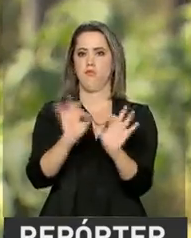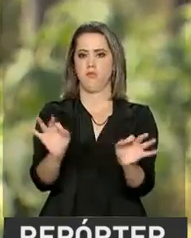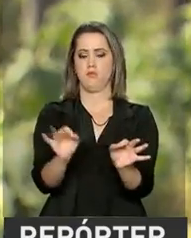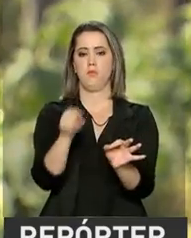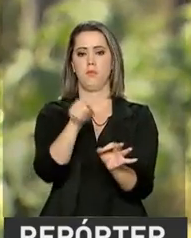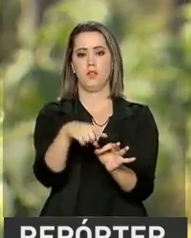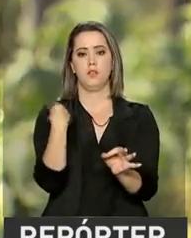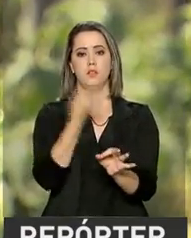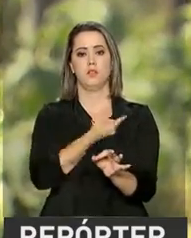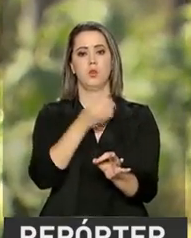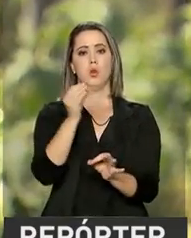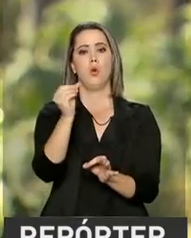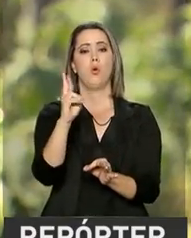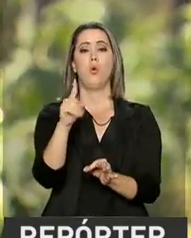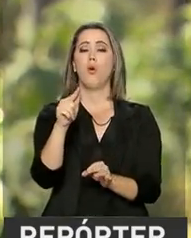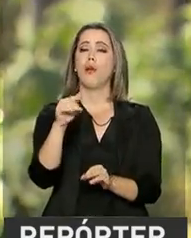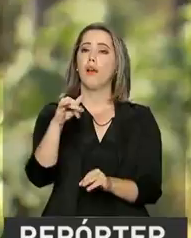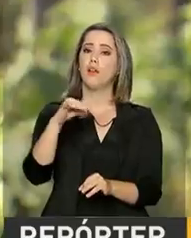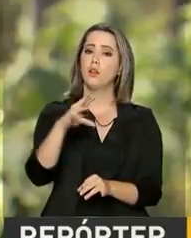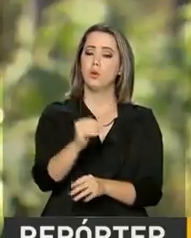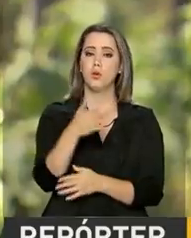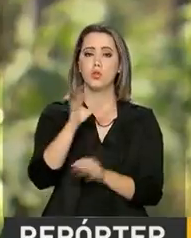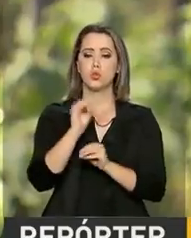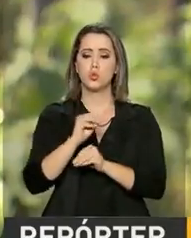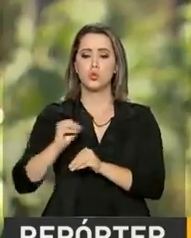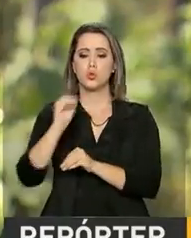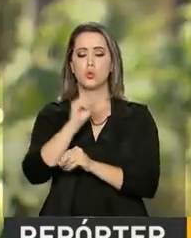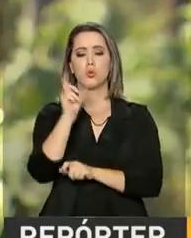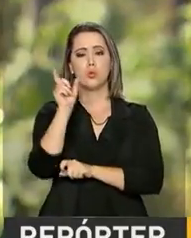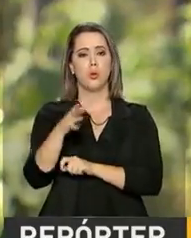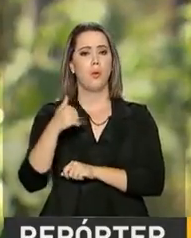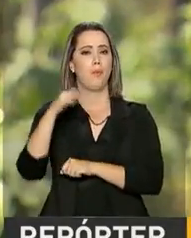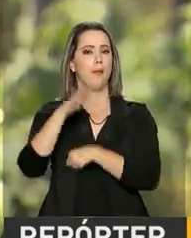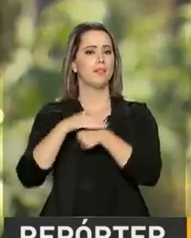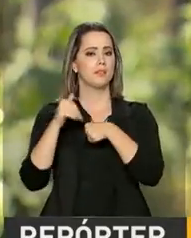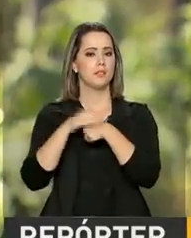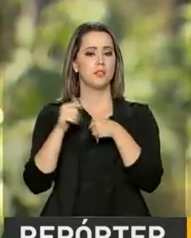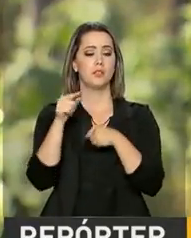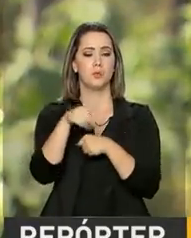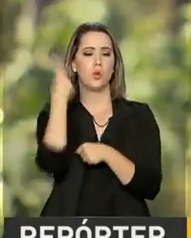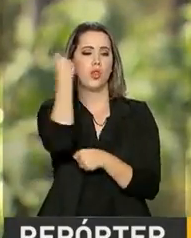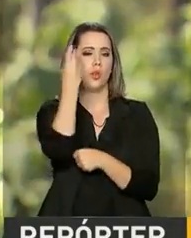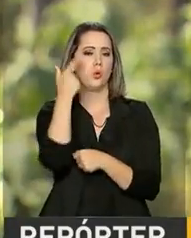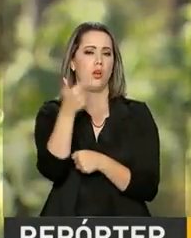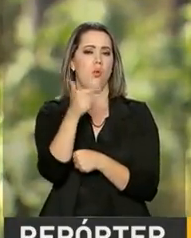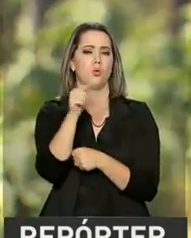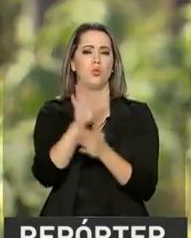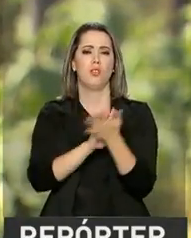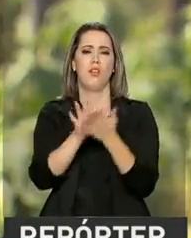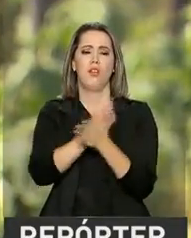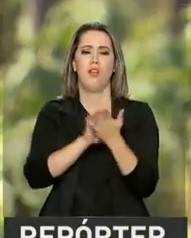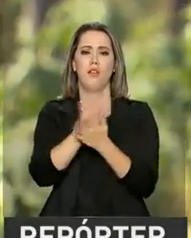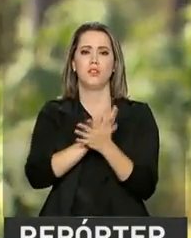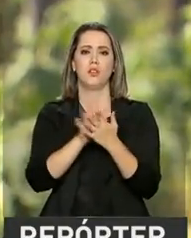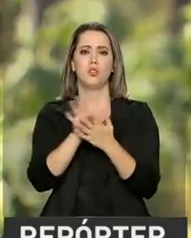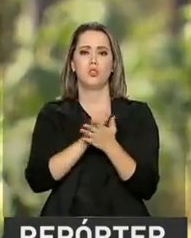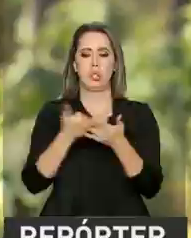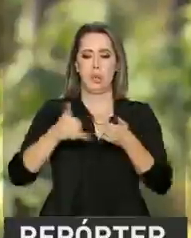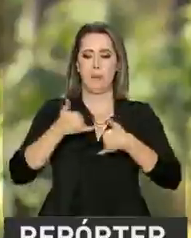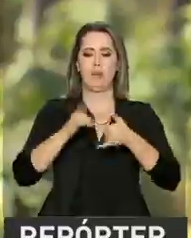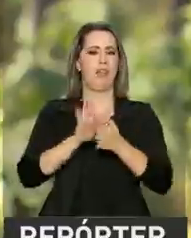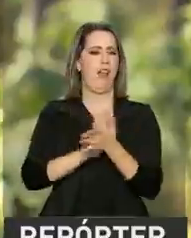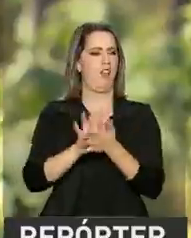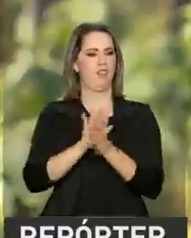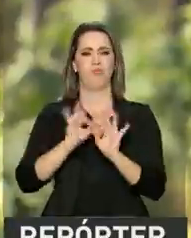orgânico e que a gente cuida com mais carinho porque a gente sabe que as pessoas se alimentar de um produto natural que não tem agrotóxic não tem químico entendeu então a gente fica